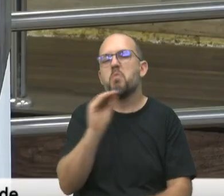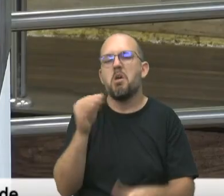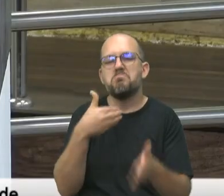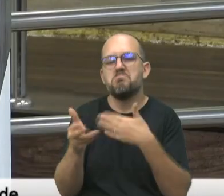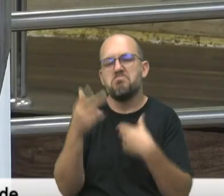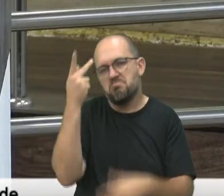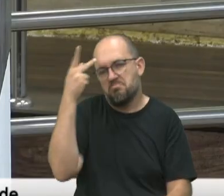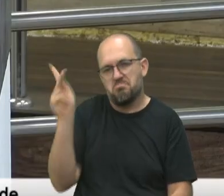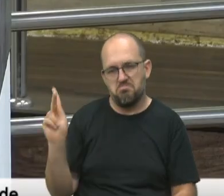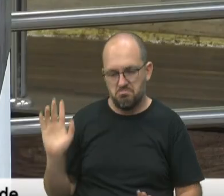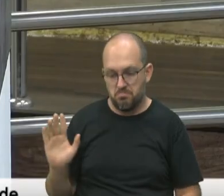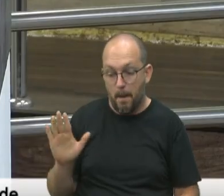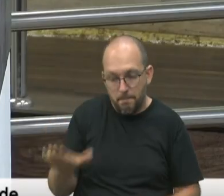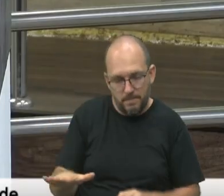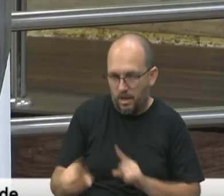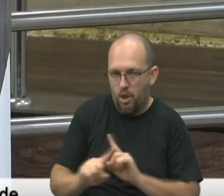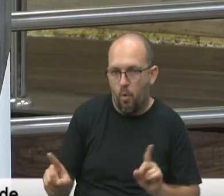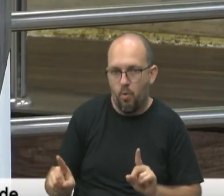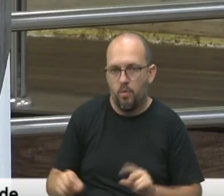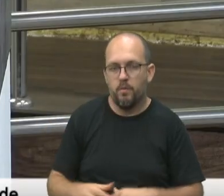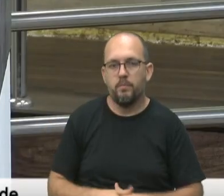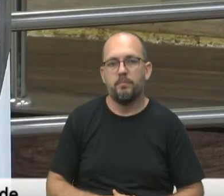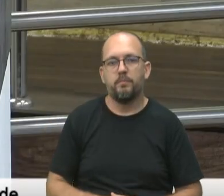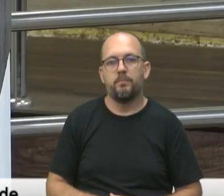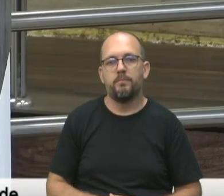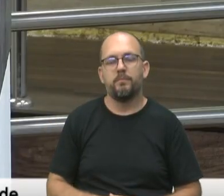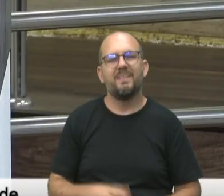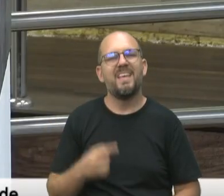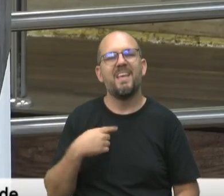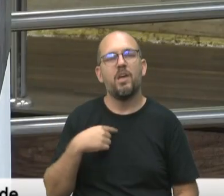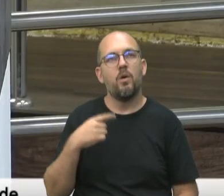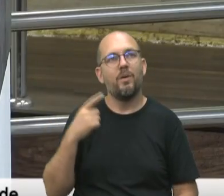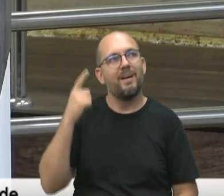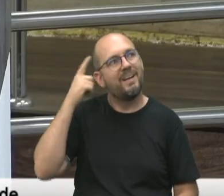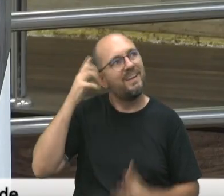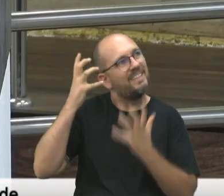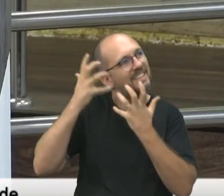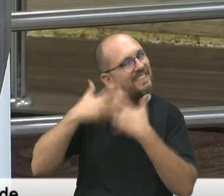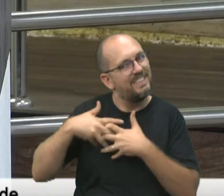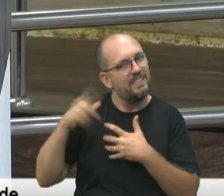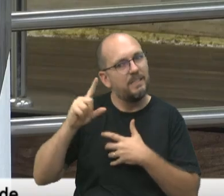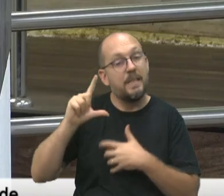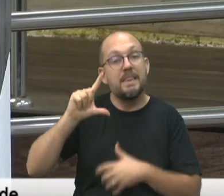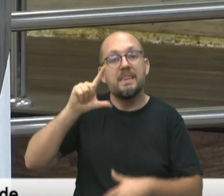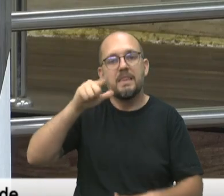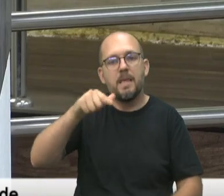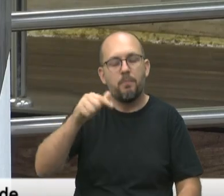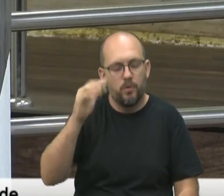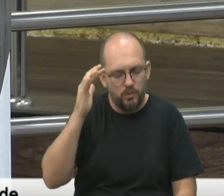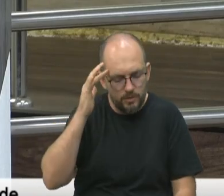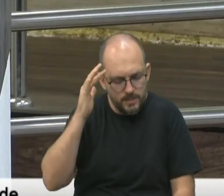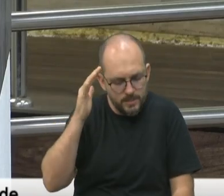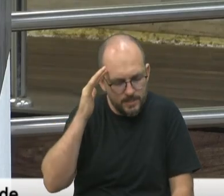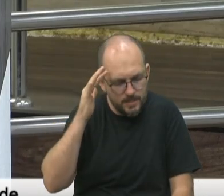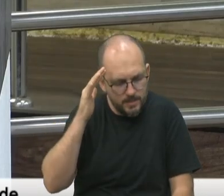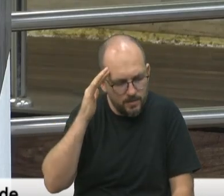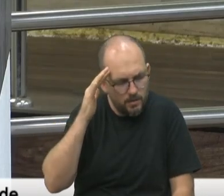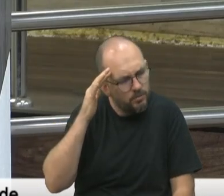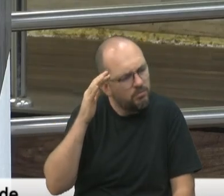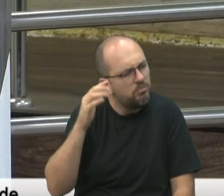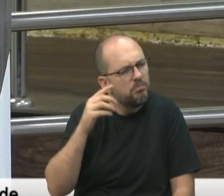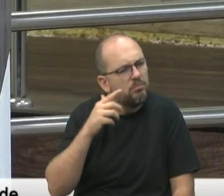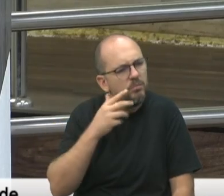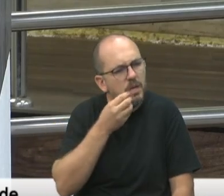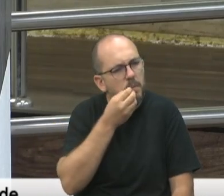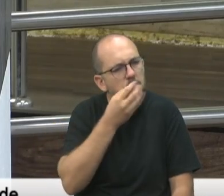Ponto. Depois eu comecei... Isso não foi uma resposta racional, mas depois eu pensei e fiquei feliz com a resposta que eu